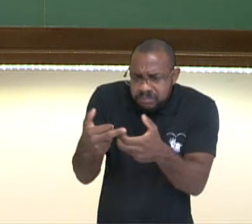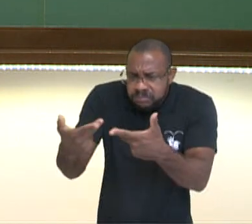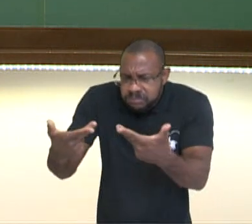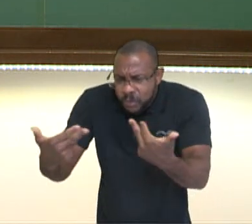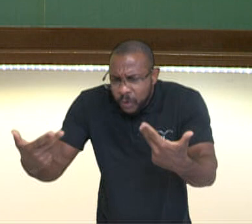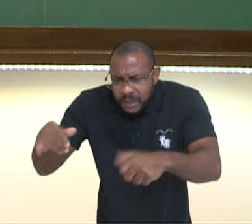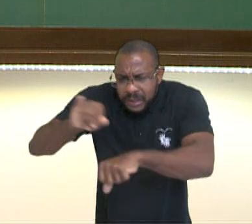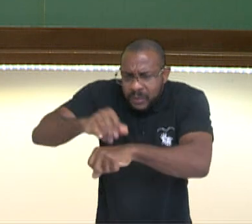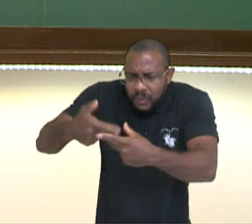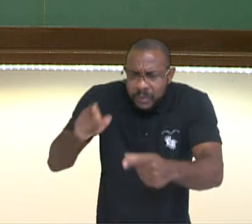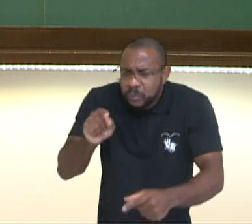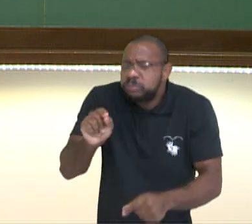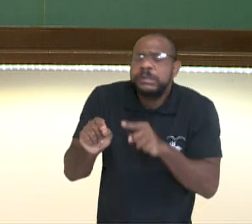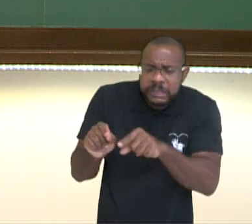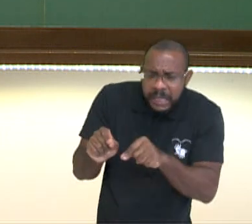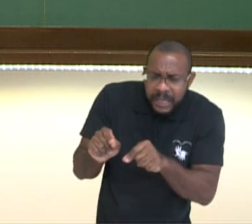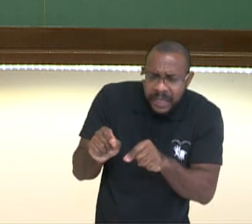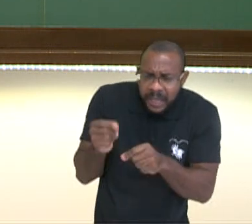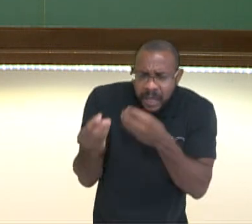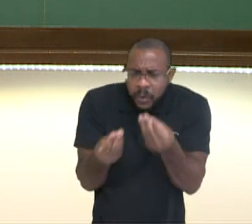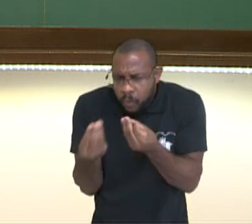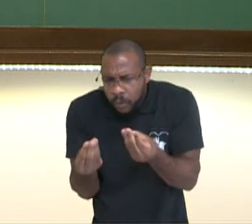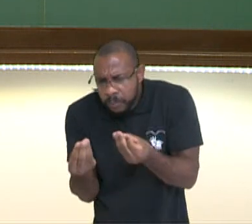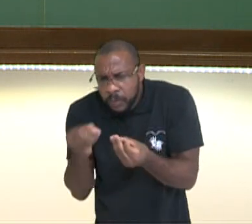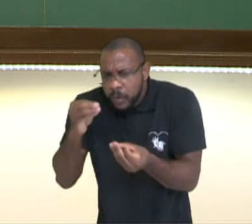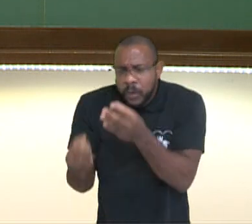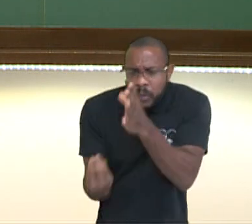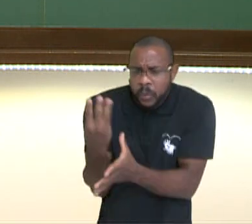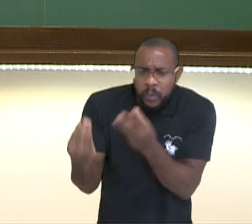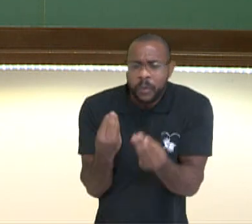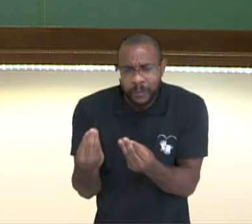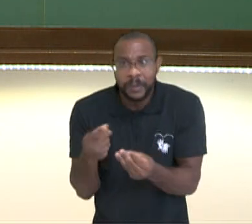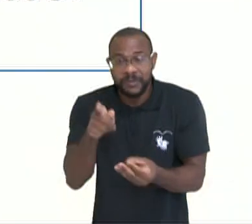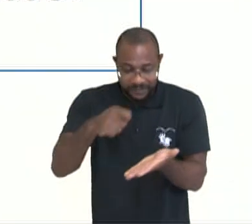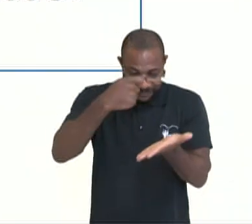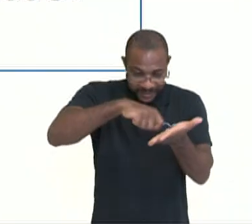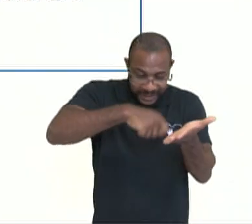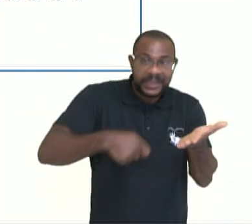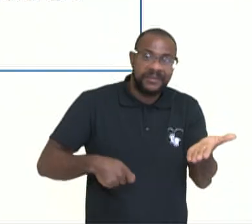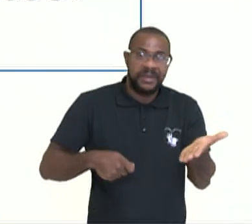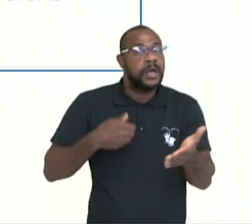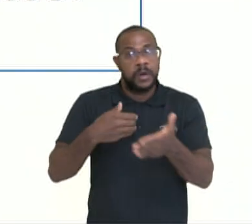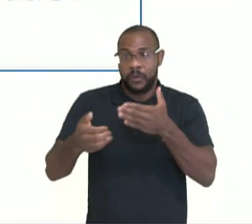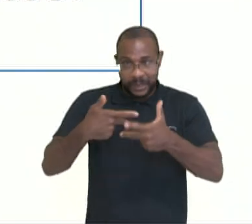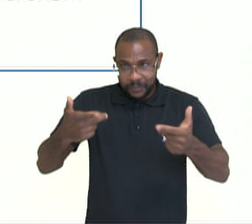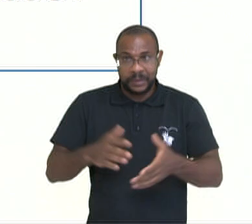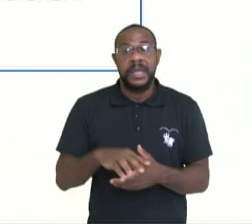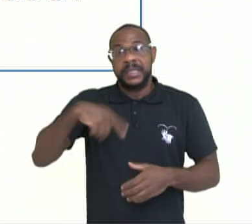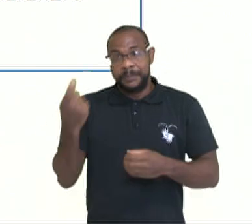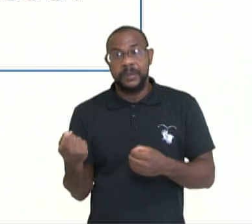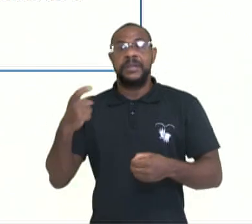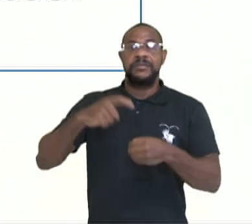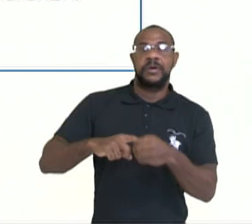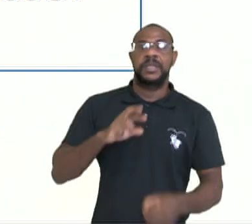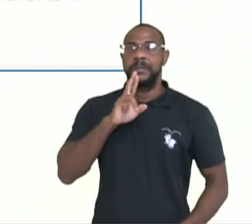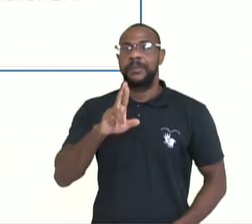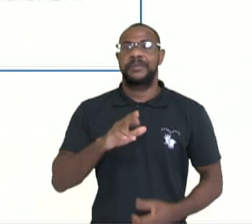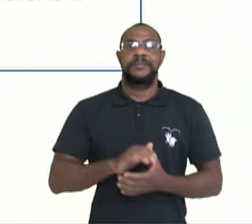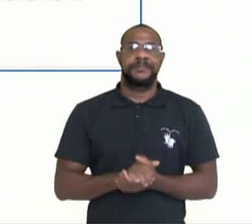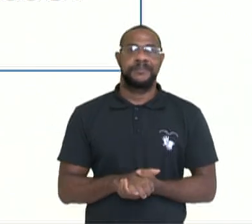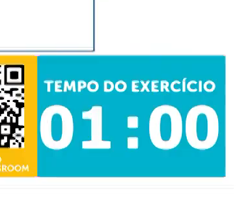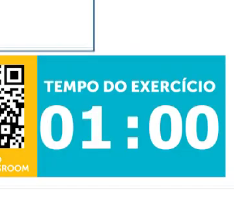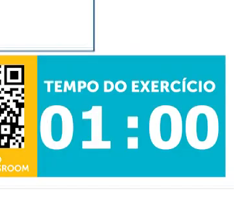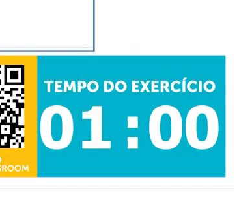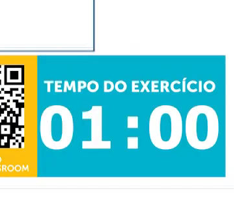para perceber se você realmente conhece ela. E aí você escreve essa reflexão. Daqui a pouco eu volto e a gente reflete junto sobre essa